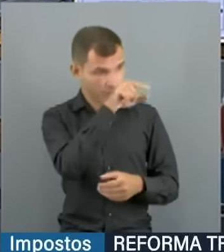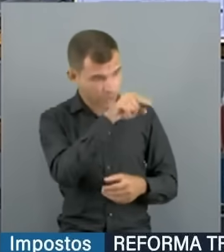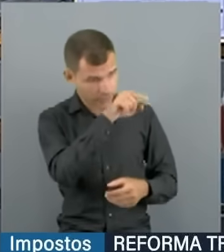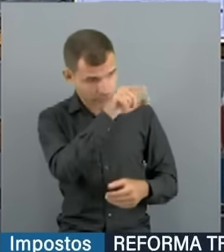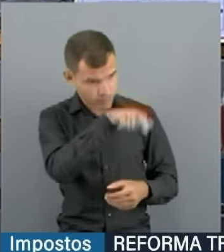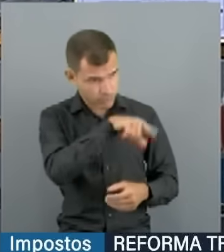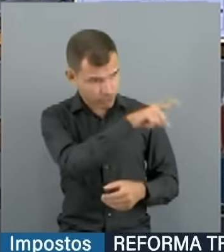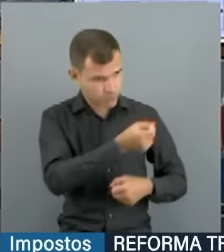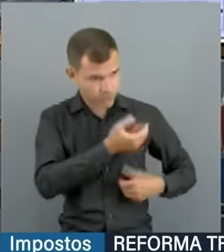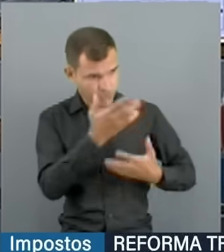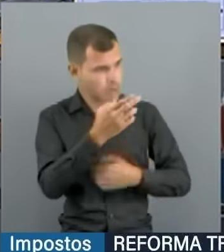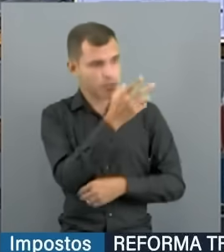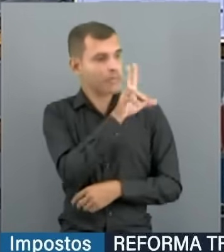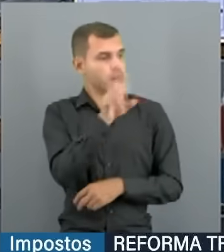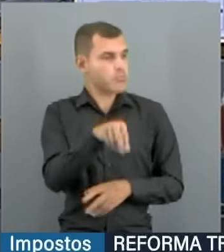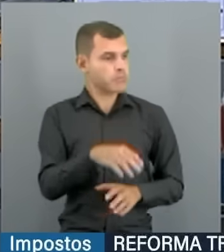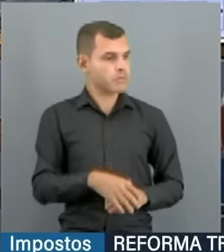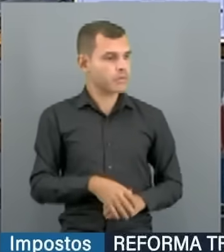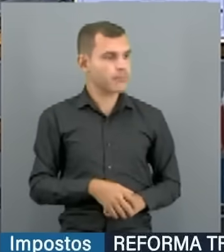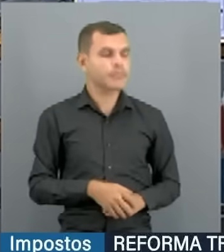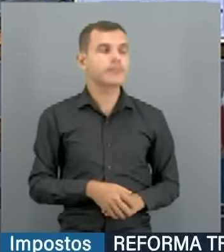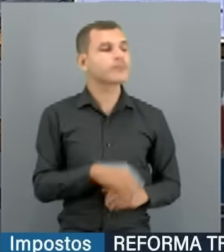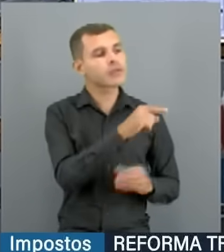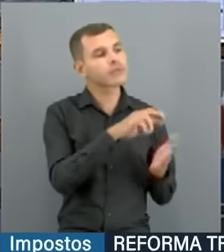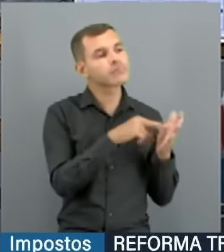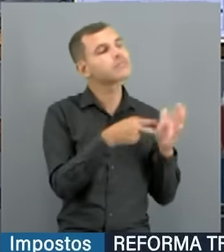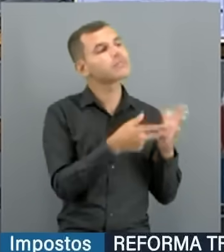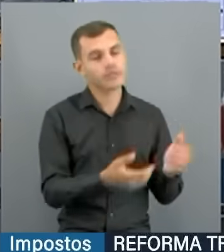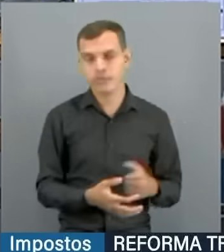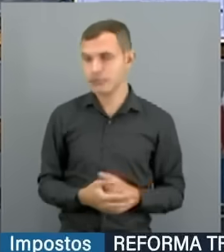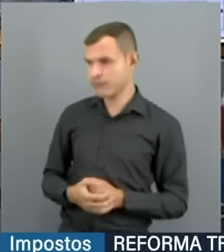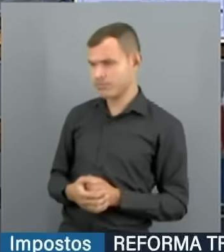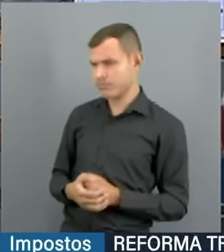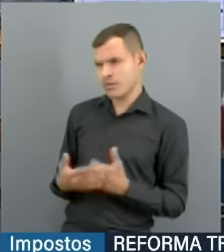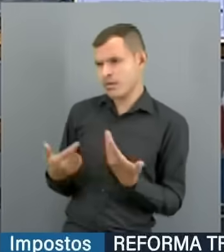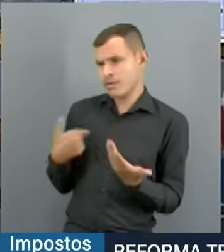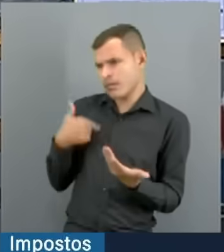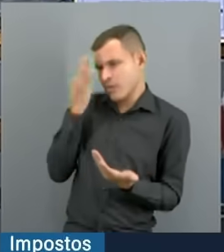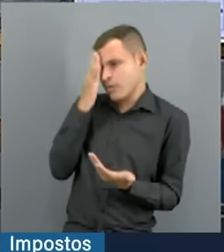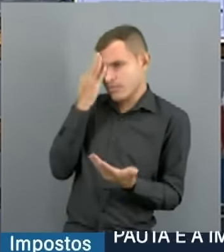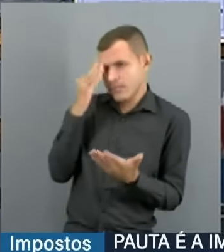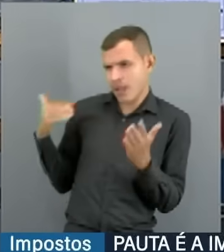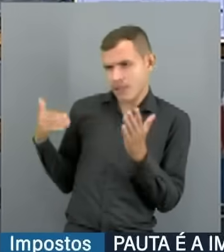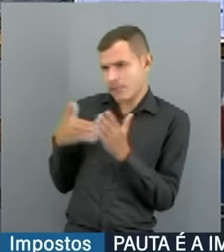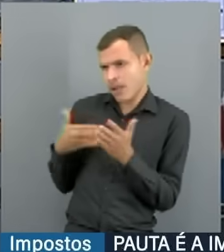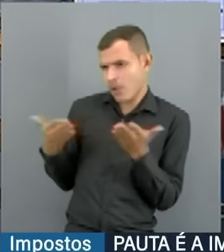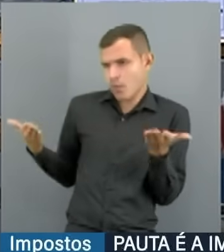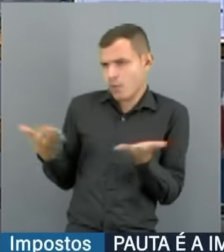Bom, eu até hoje continuo achando que bandido não sobe a rampa. Certo.